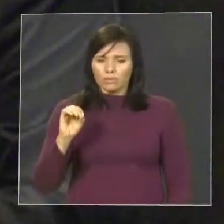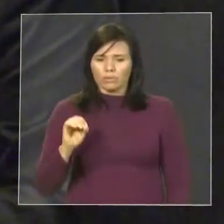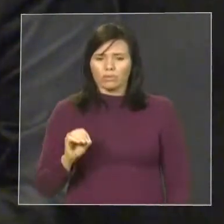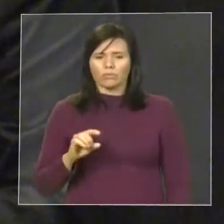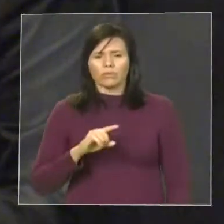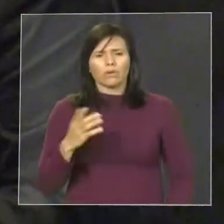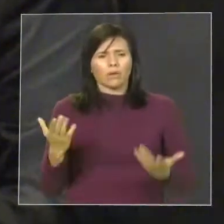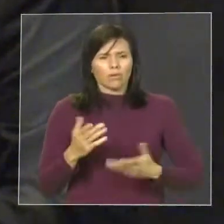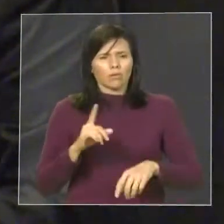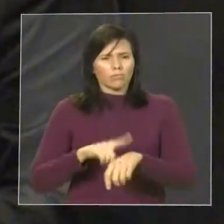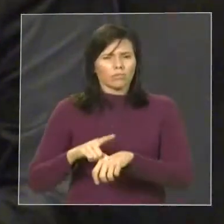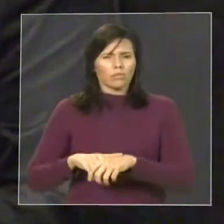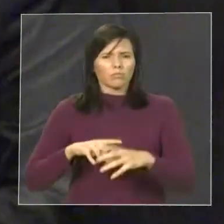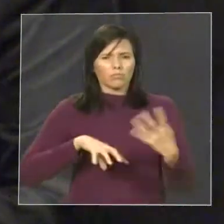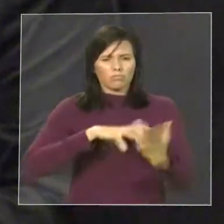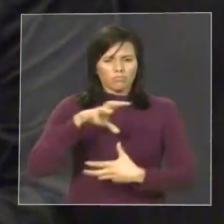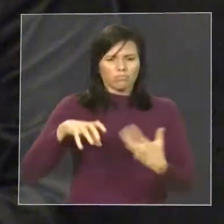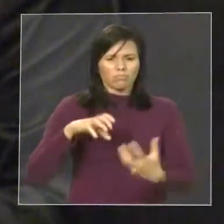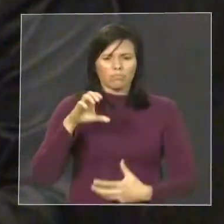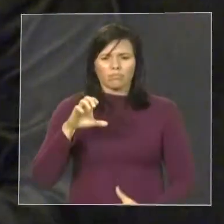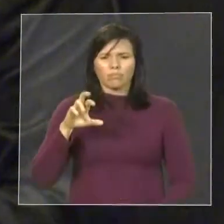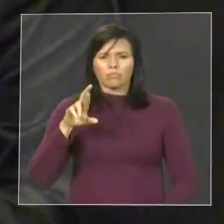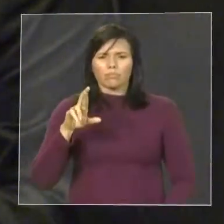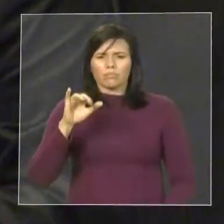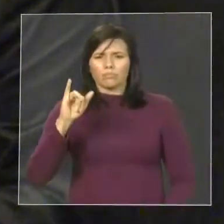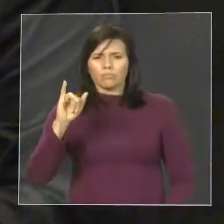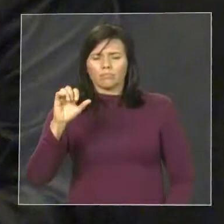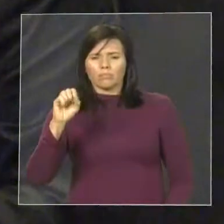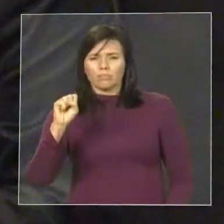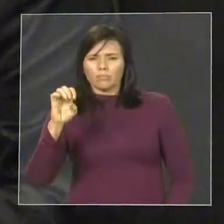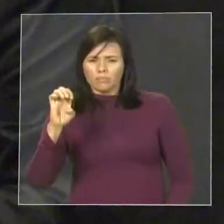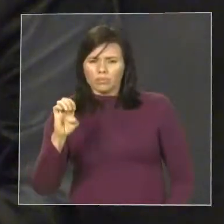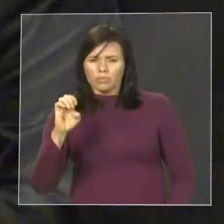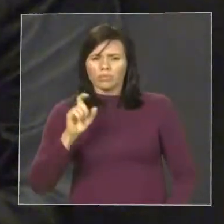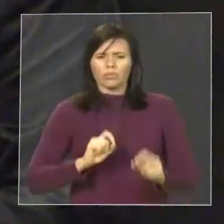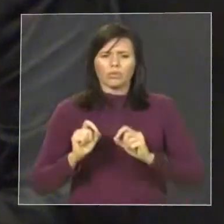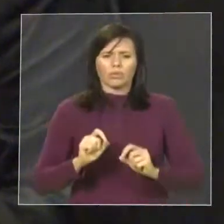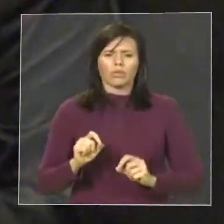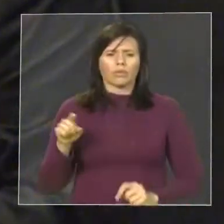crise, você fazer chegar até o conhecimento da população